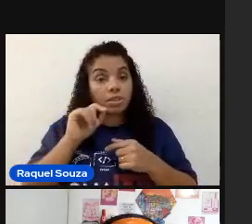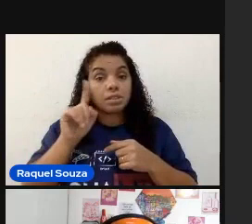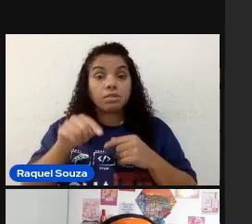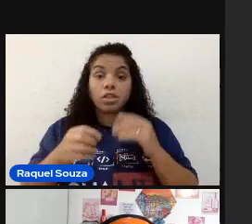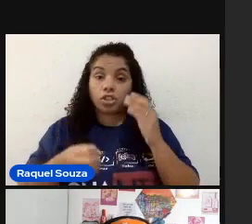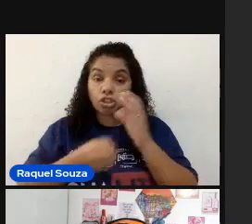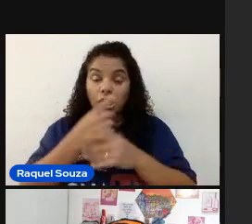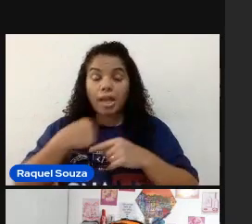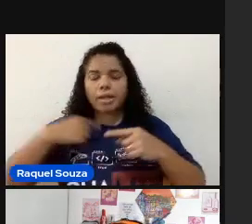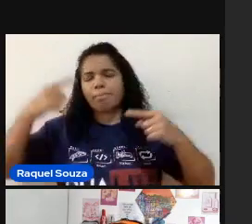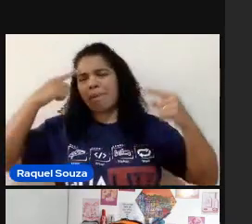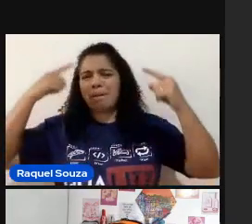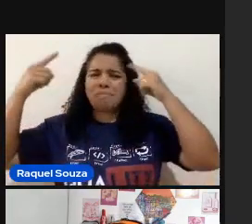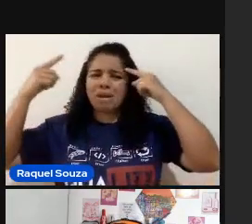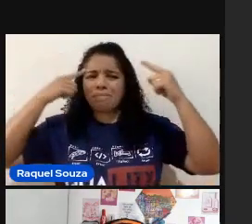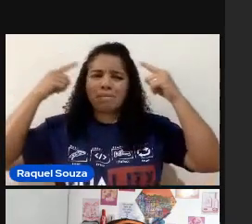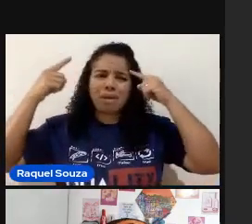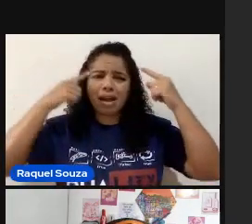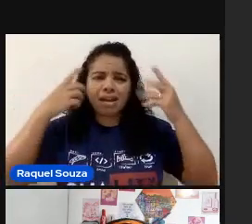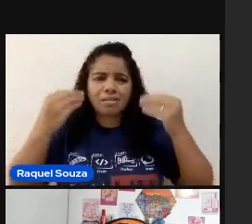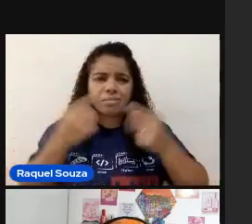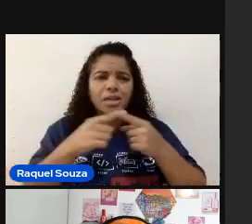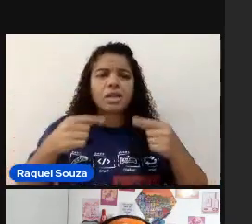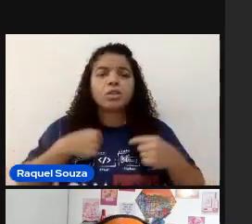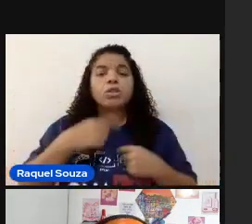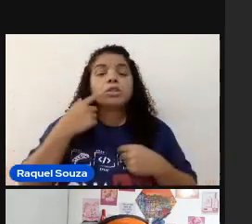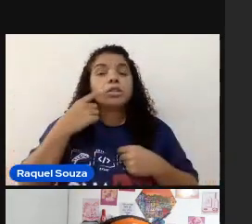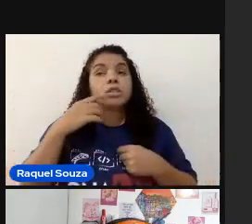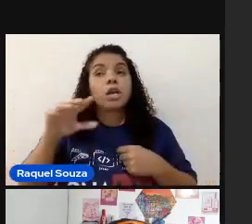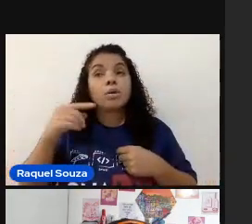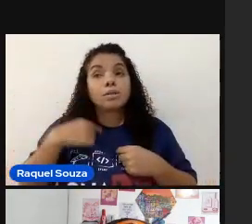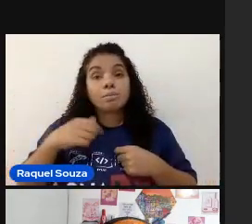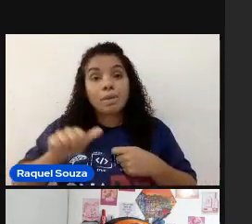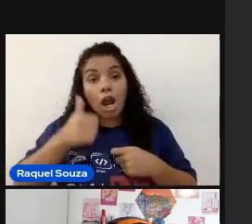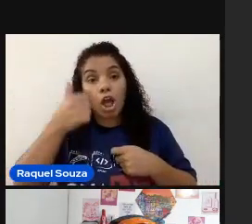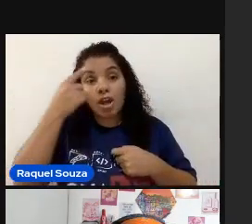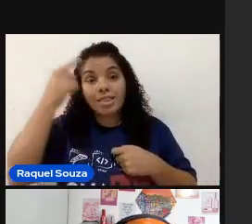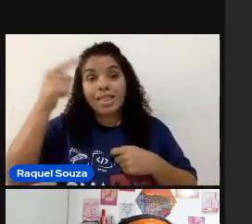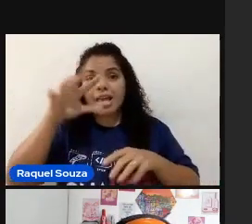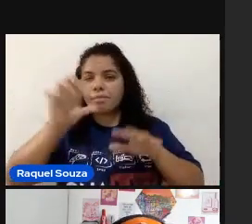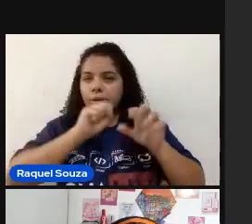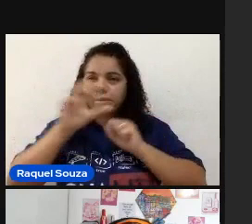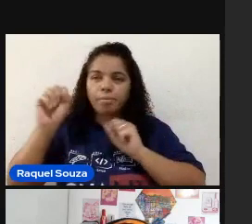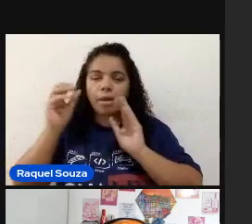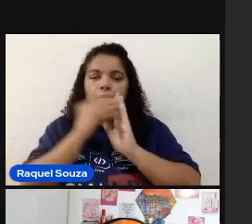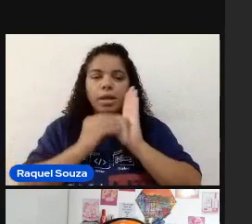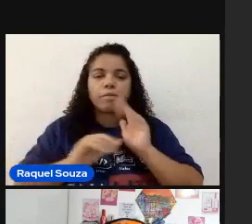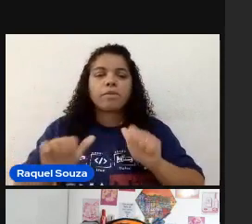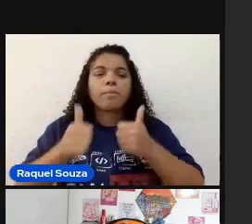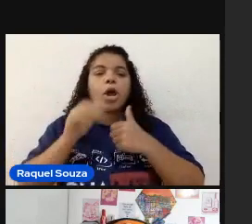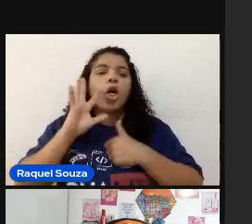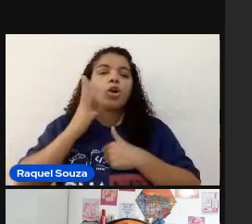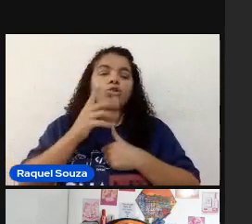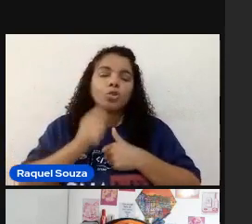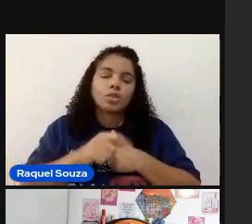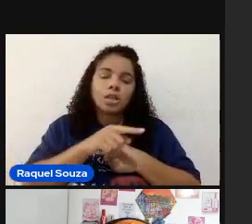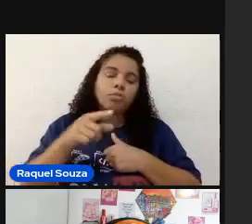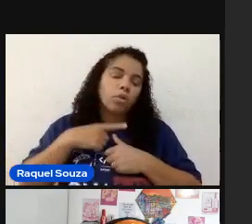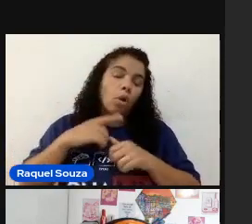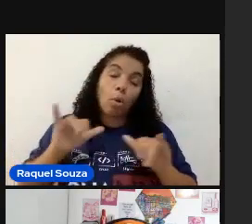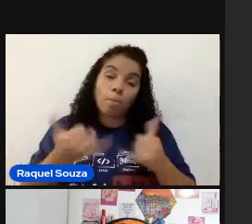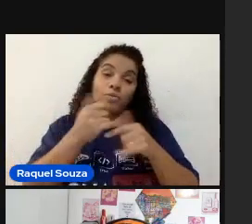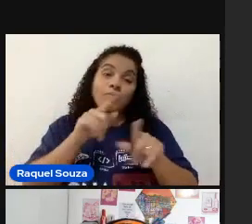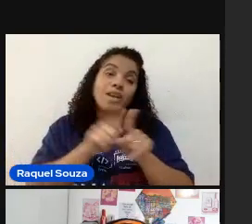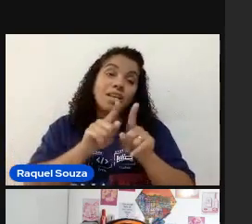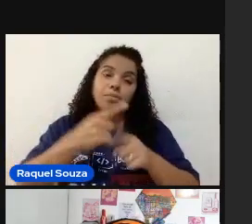muitas ideias e eu vou pegando essas melhores ideias para poder construir a melhor solução. Ou seja, eu aproveito para